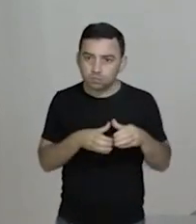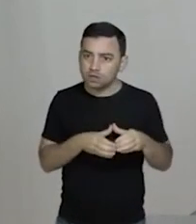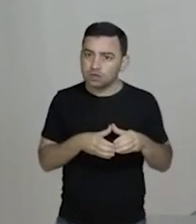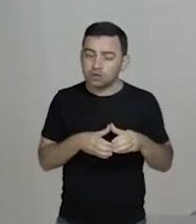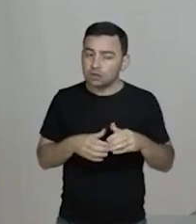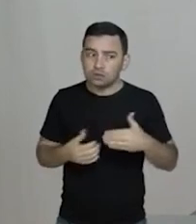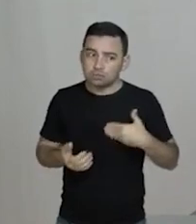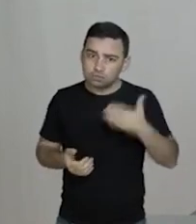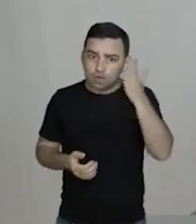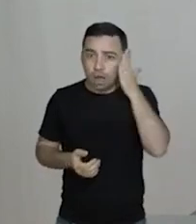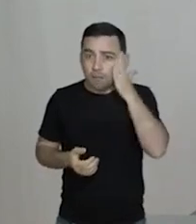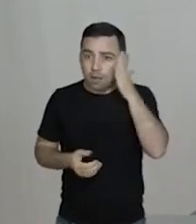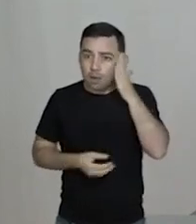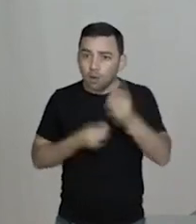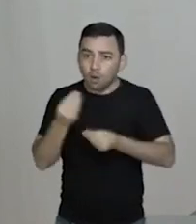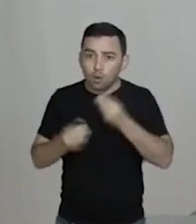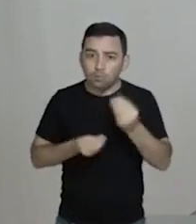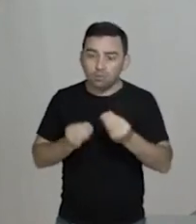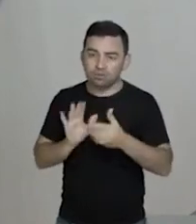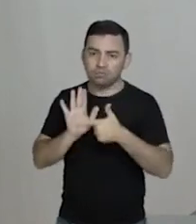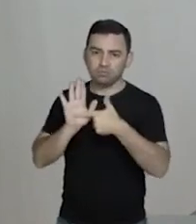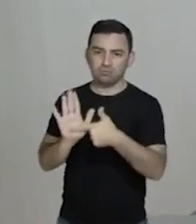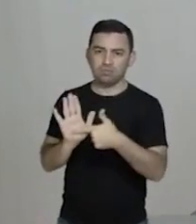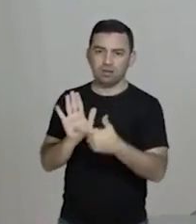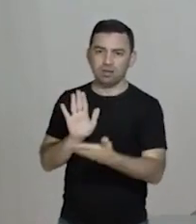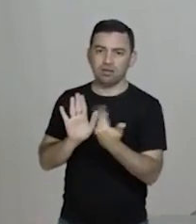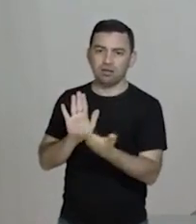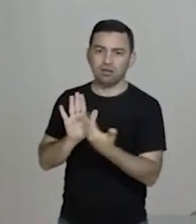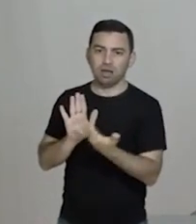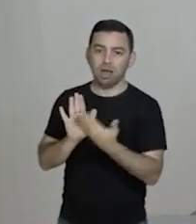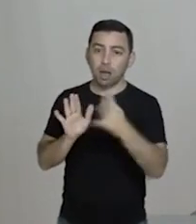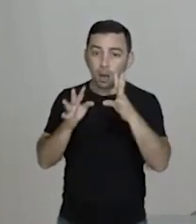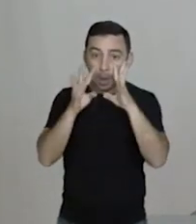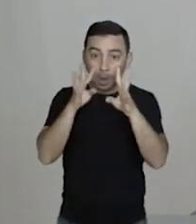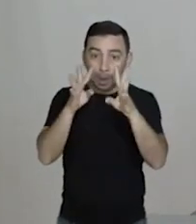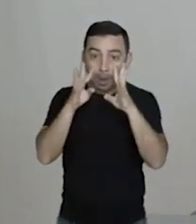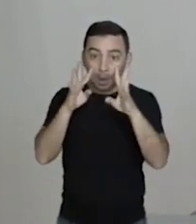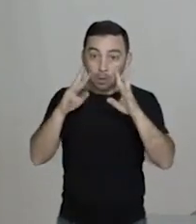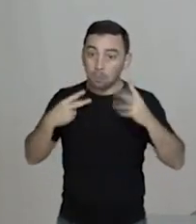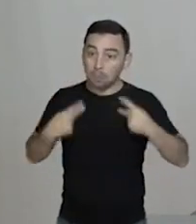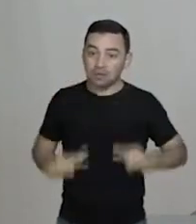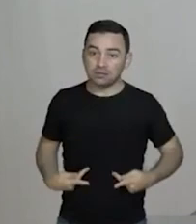satisfações sobre essa cartilha de atenção humanizada